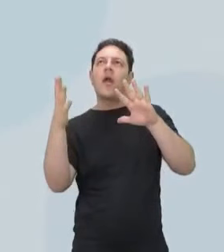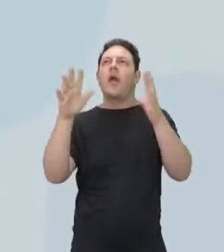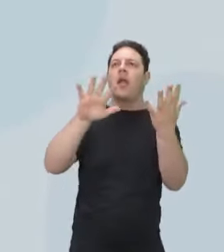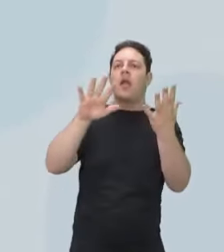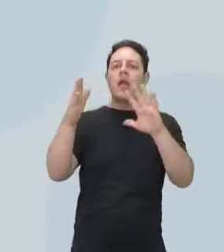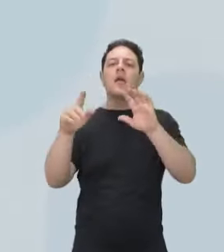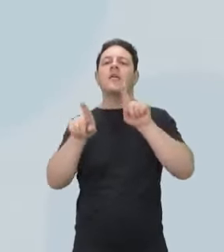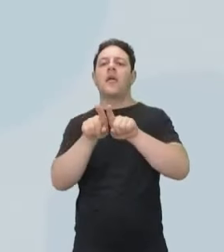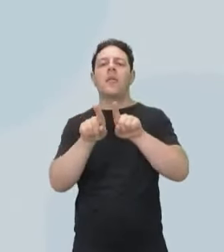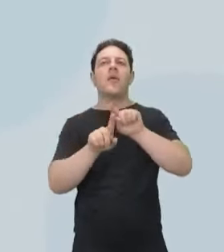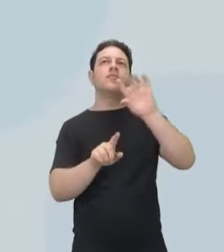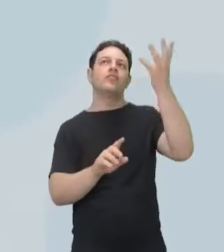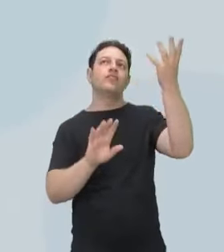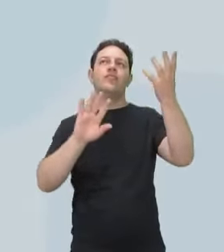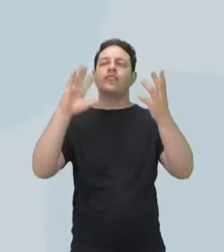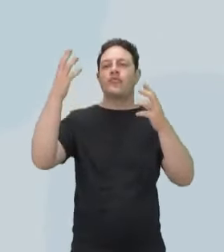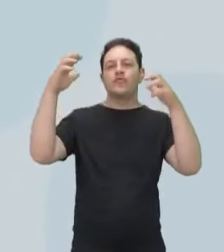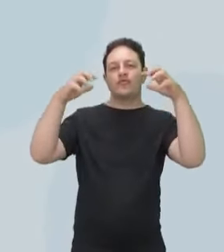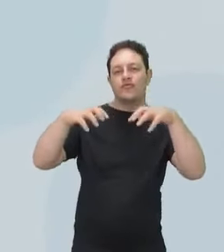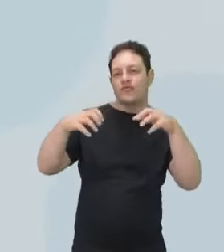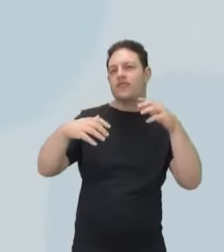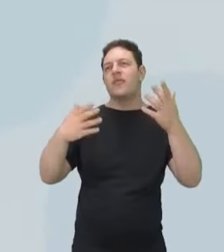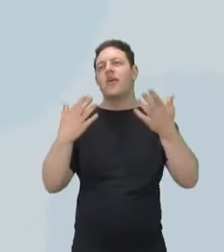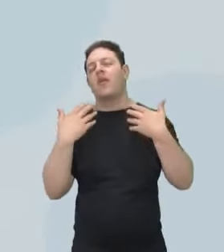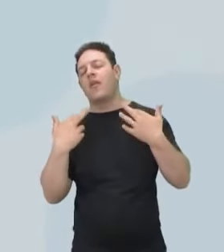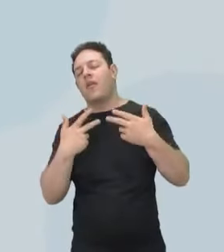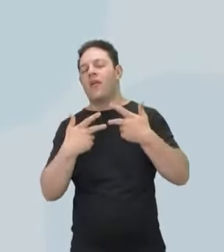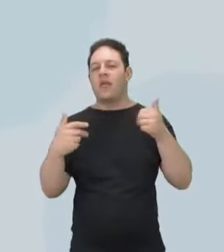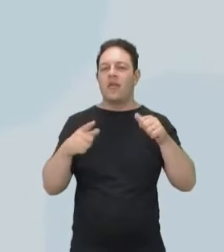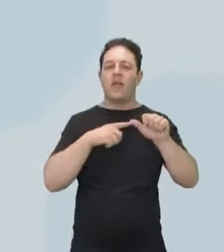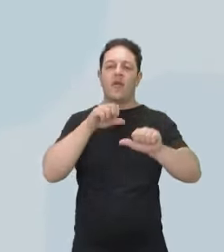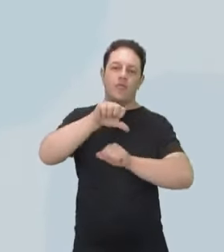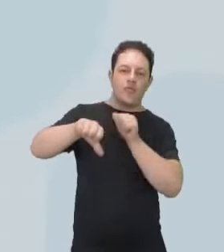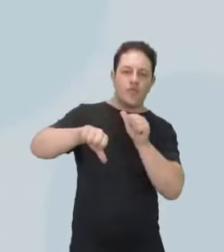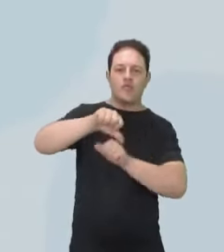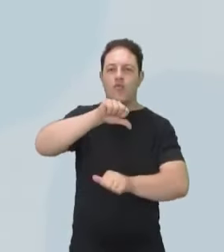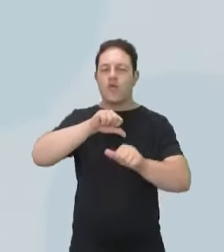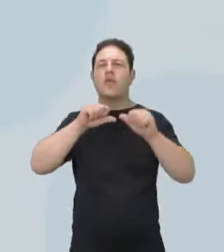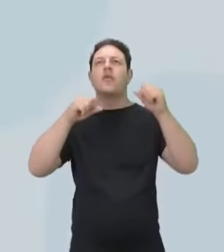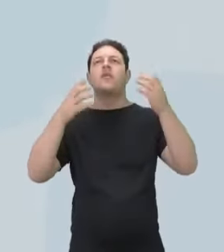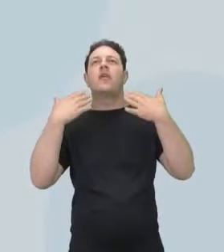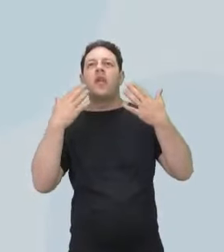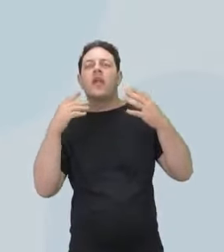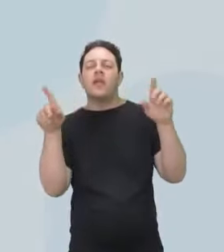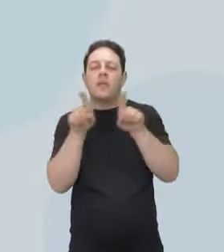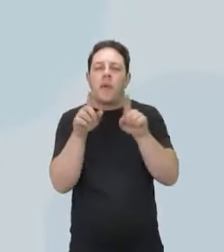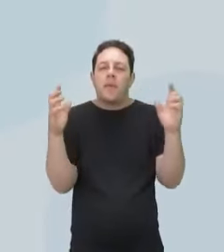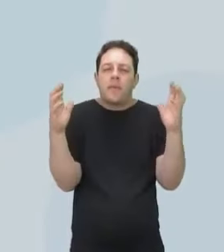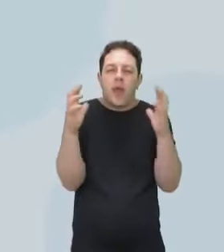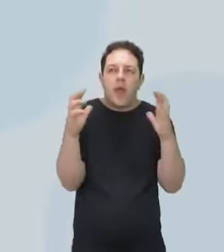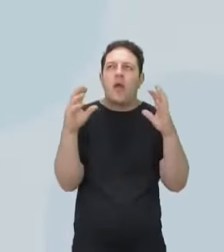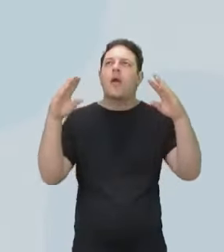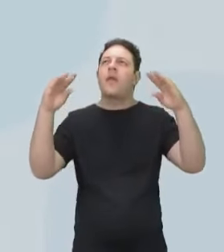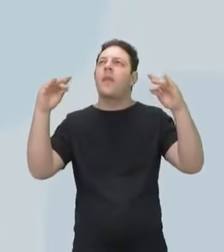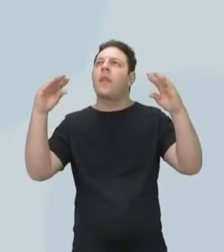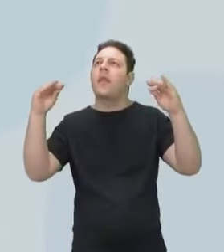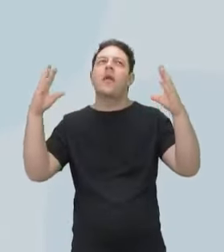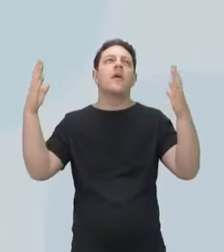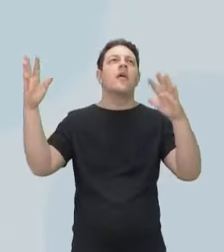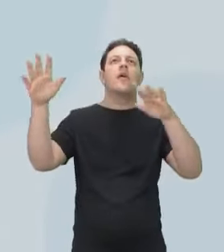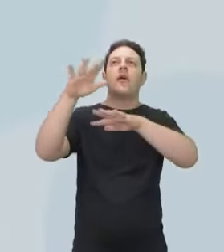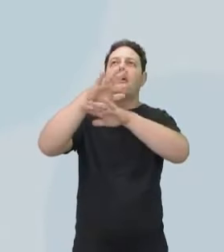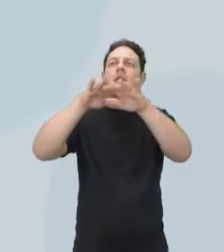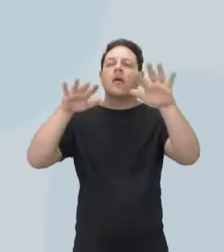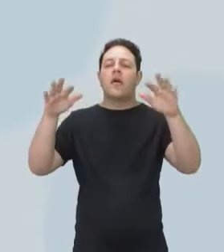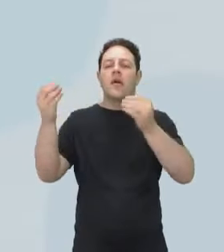fenômenos meteorológicos. Né? Então eu tenho mudanças de temperatura, pressão e umidade, por conta